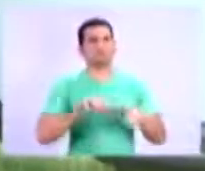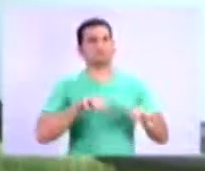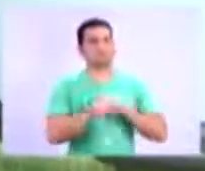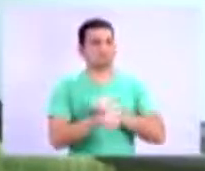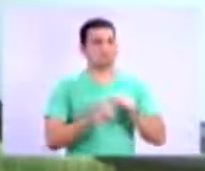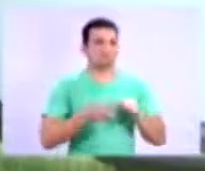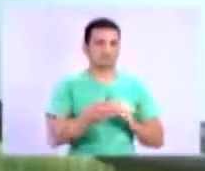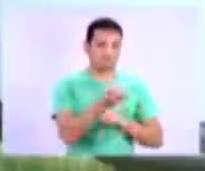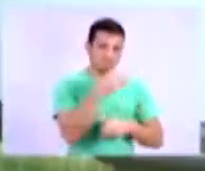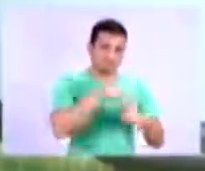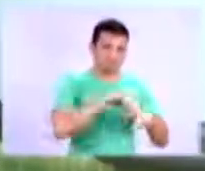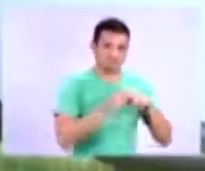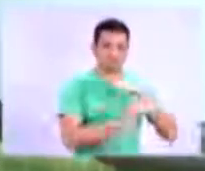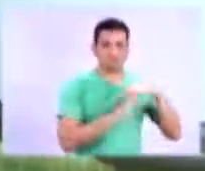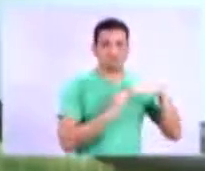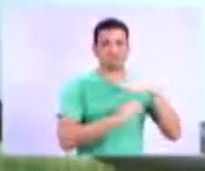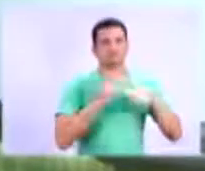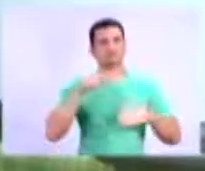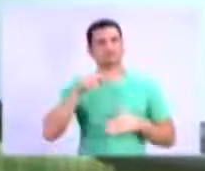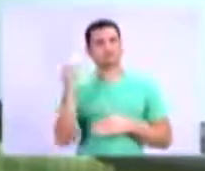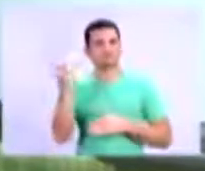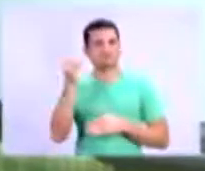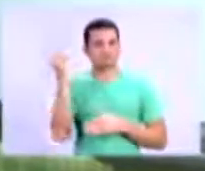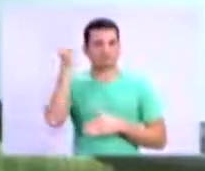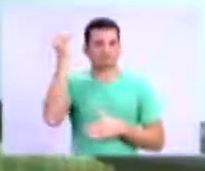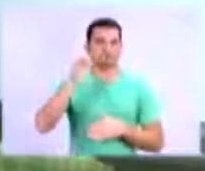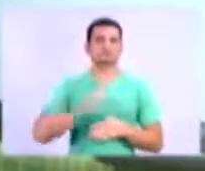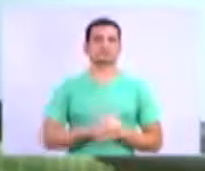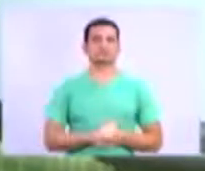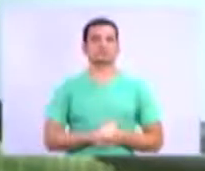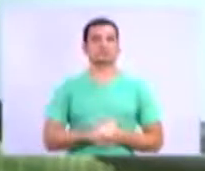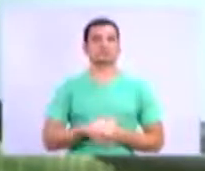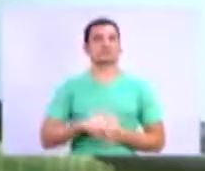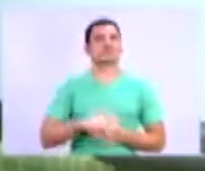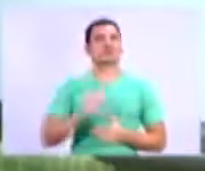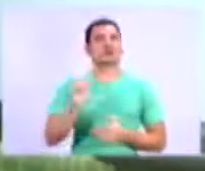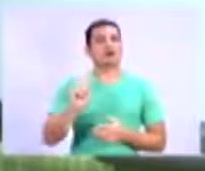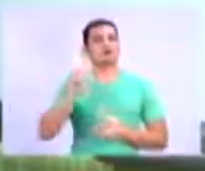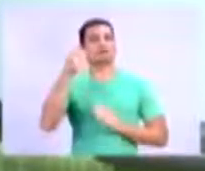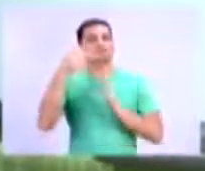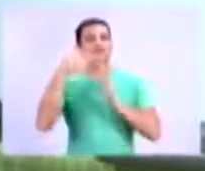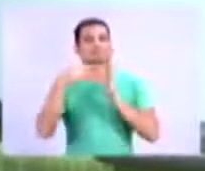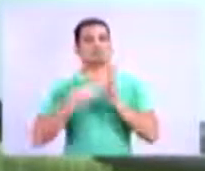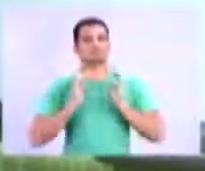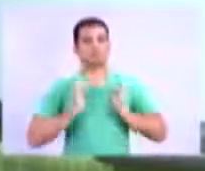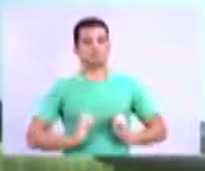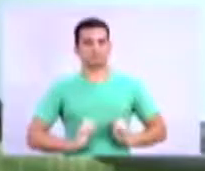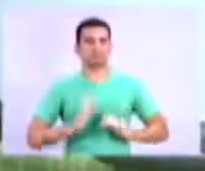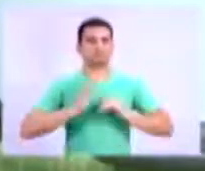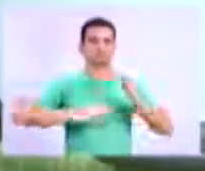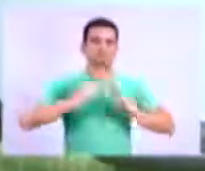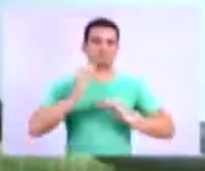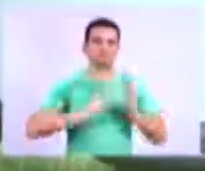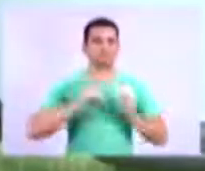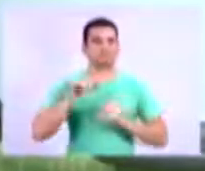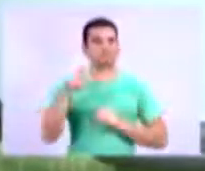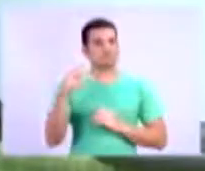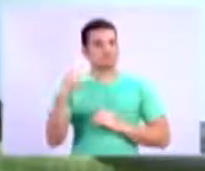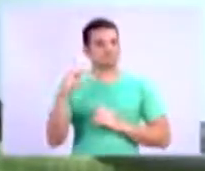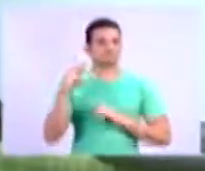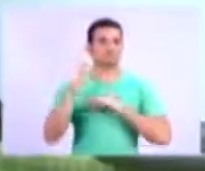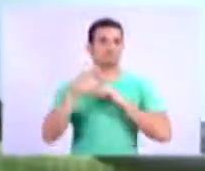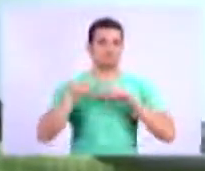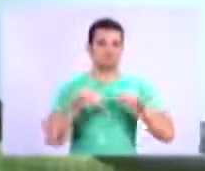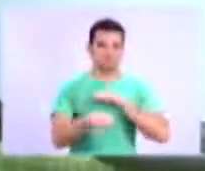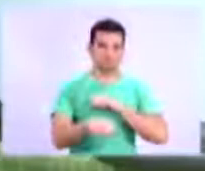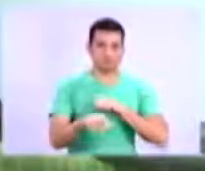da empresa é fundamental, né? É a primeira conduta ética de um profissional, é a sua formação, que é